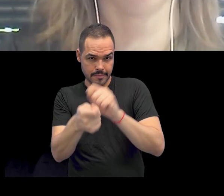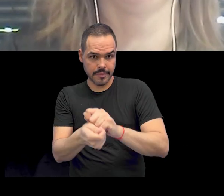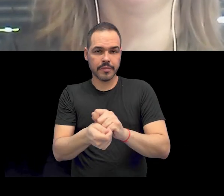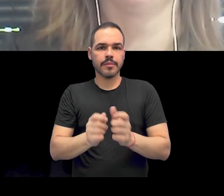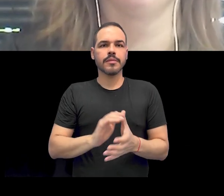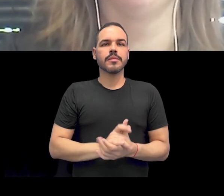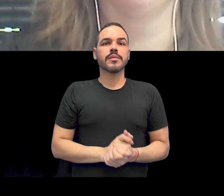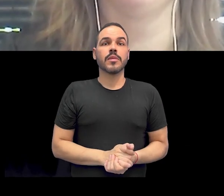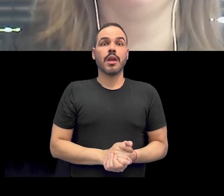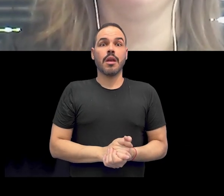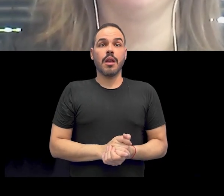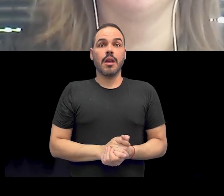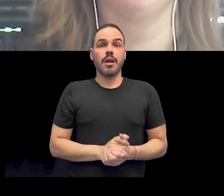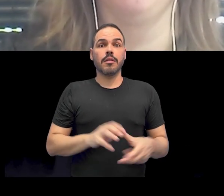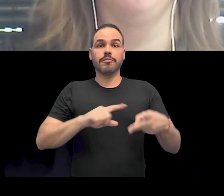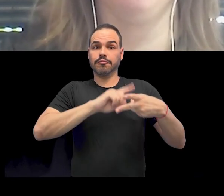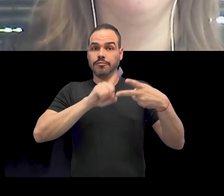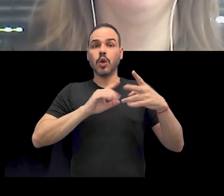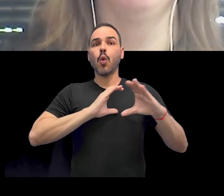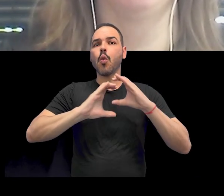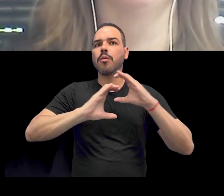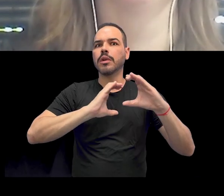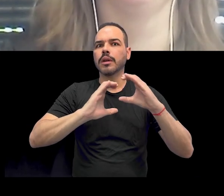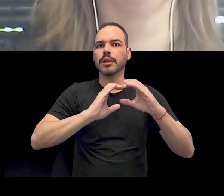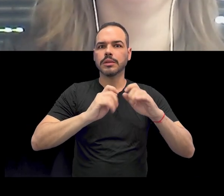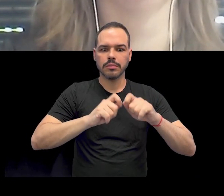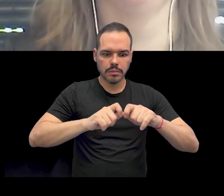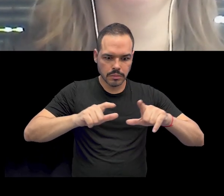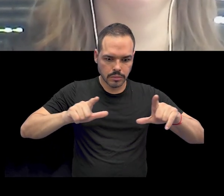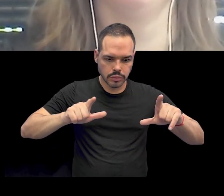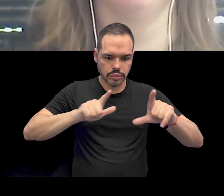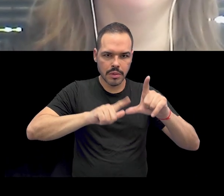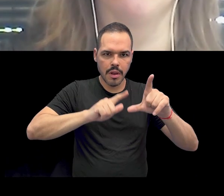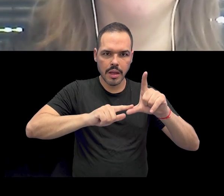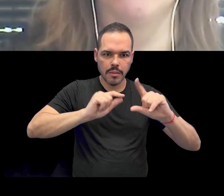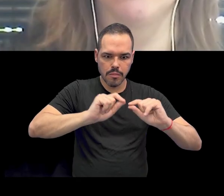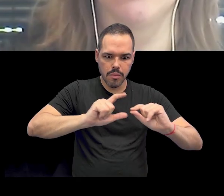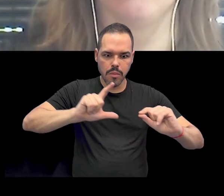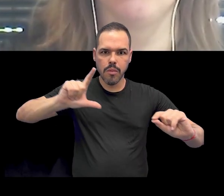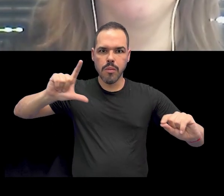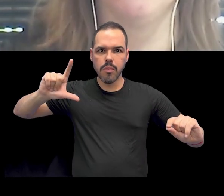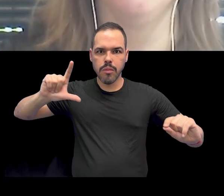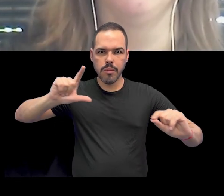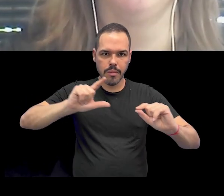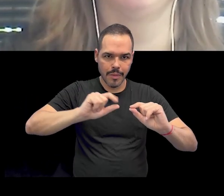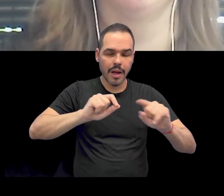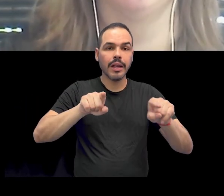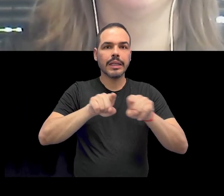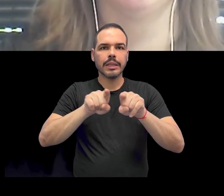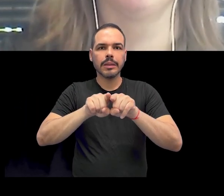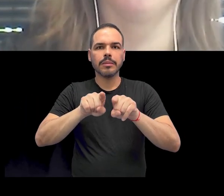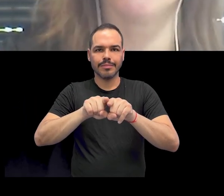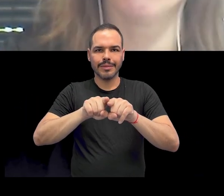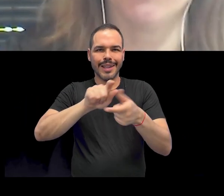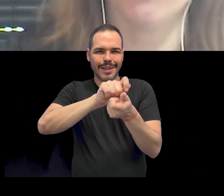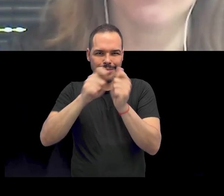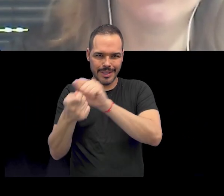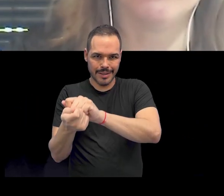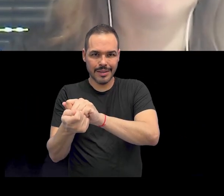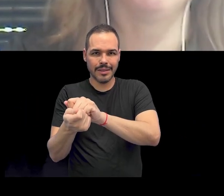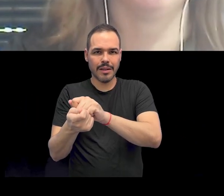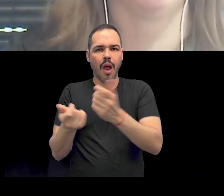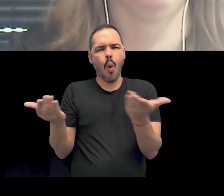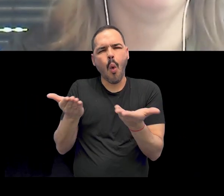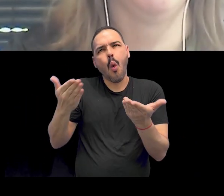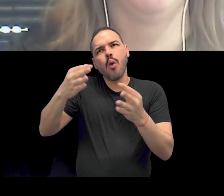A comunicação aumentativa e alternativa, né, que a gente não vai detalhar agora, porque esse será o próximo